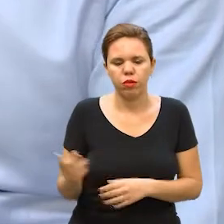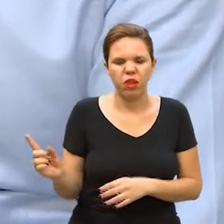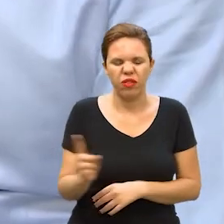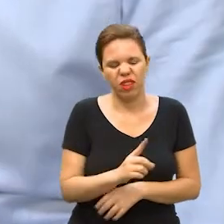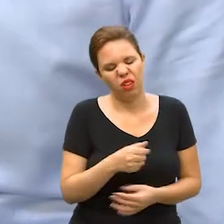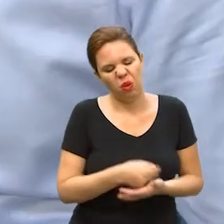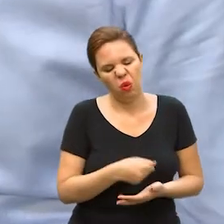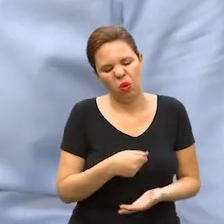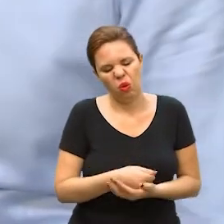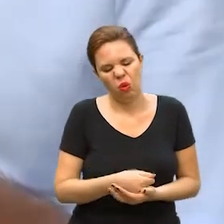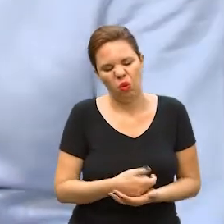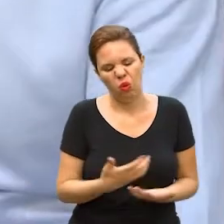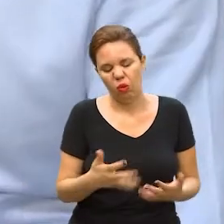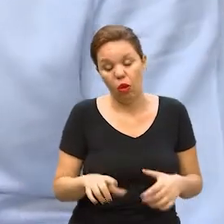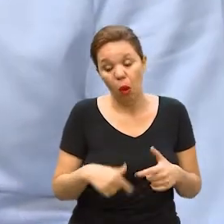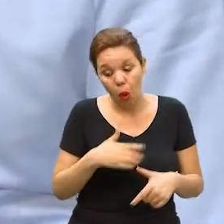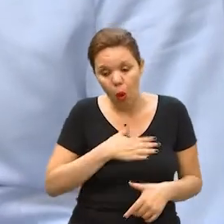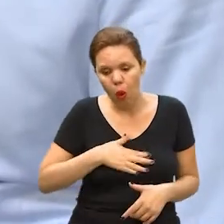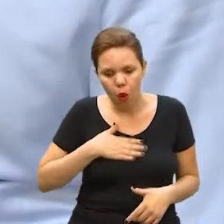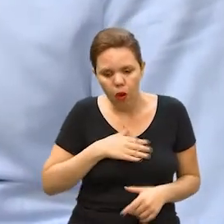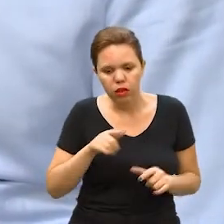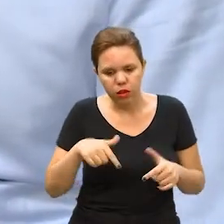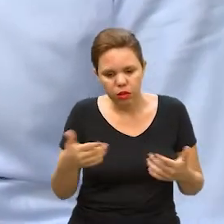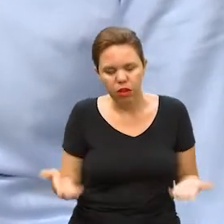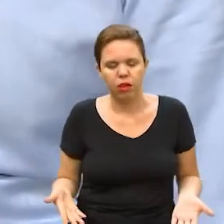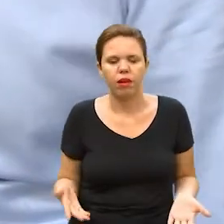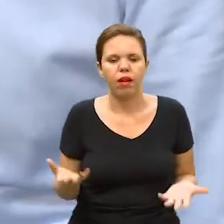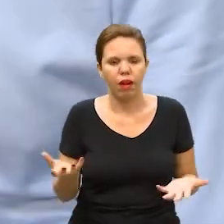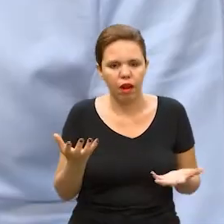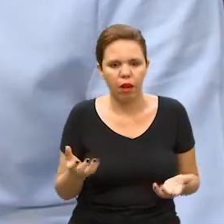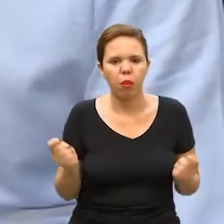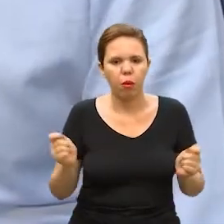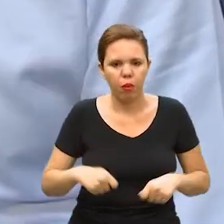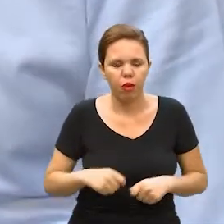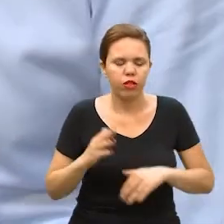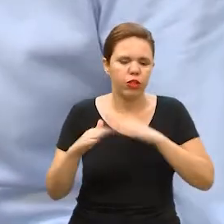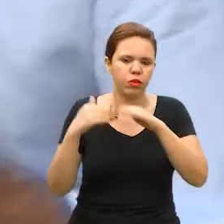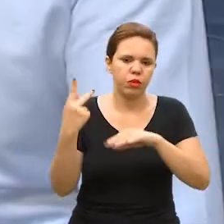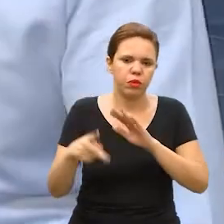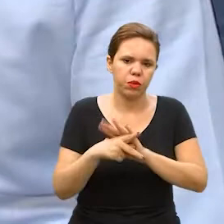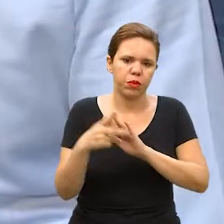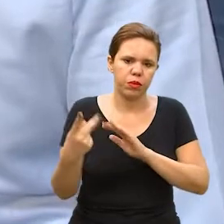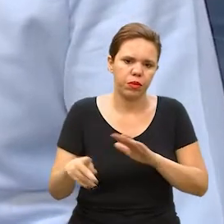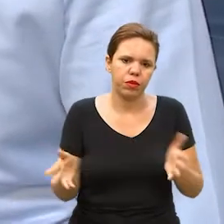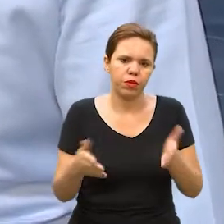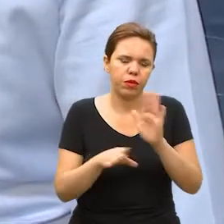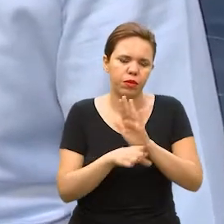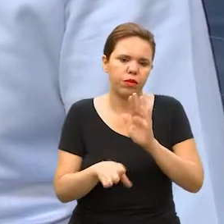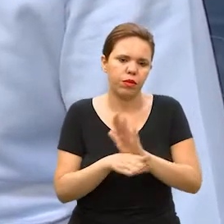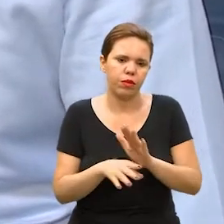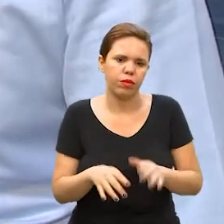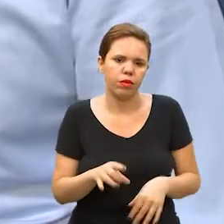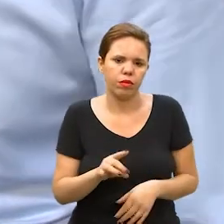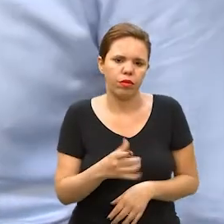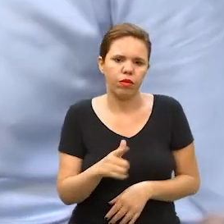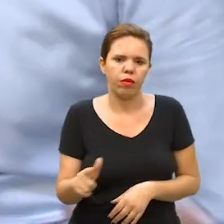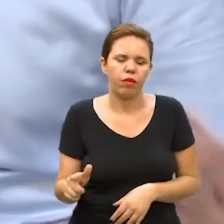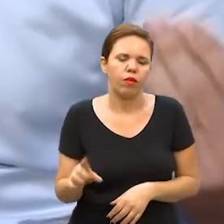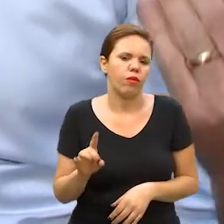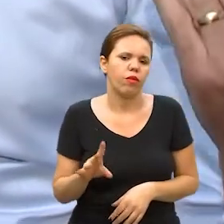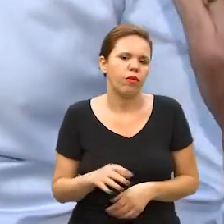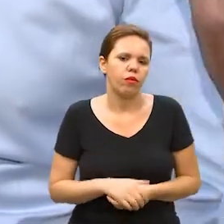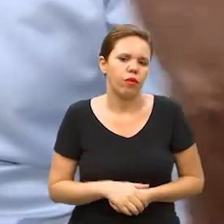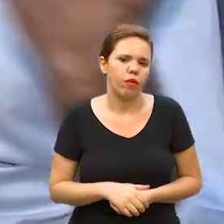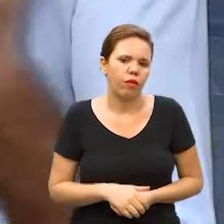porque estão obrigadas, elas vêm realmente porque elas podem desempenhar, podem contribuir. Não existe uma